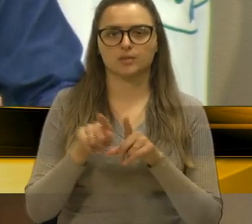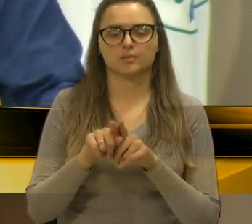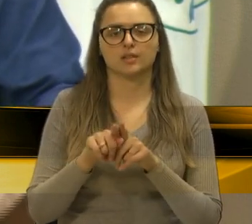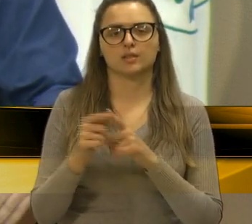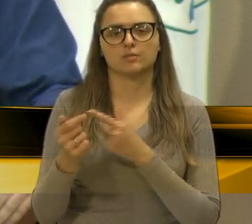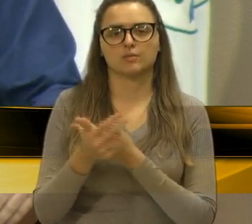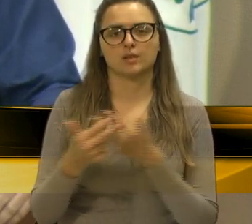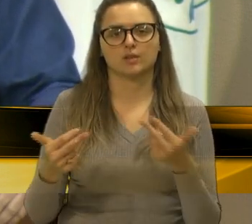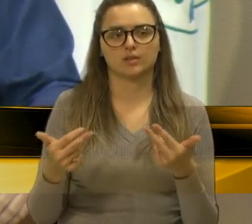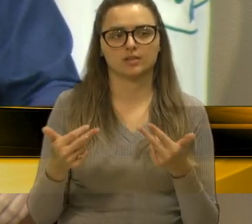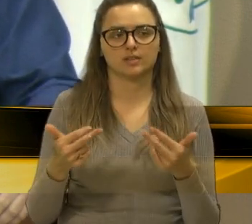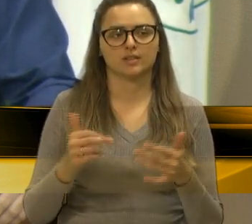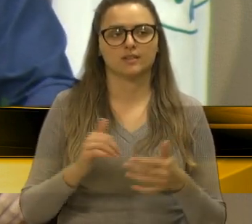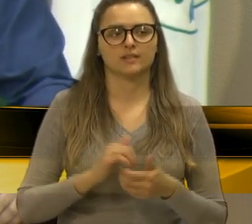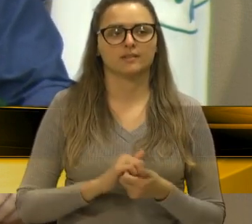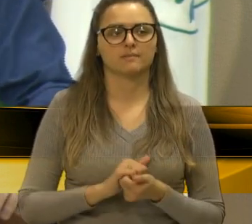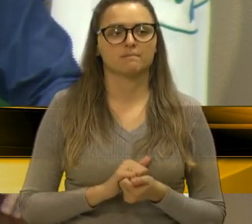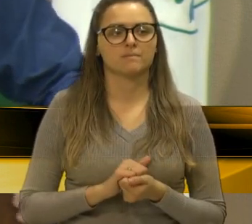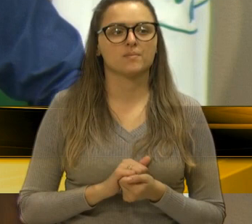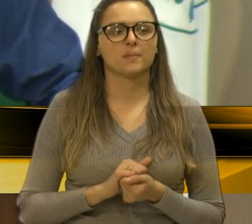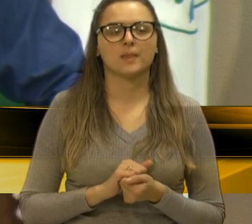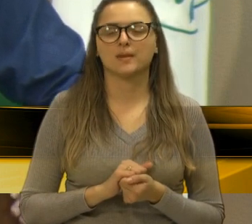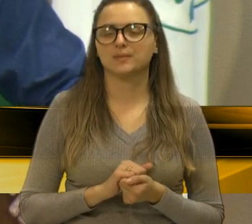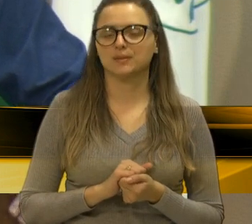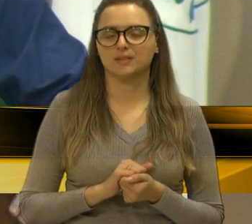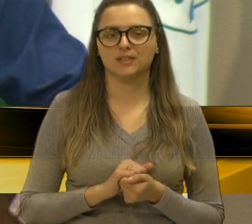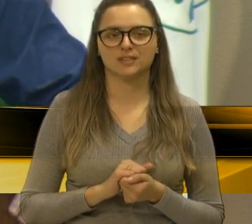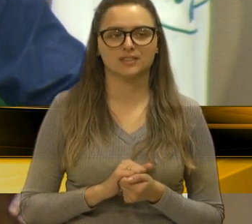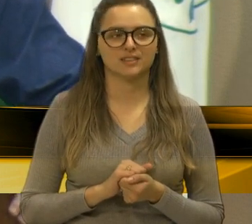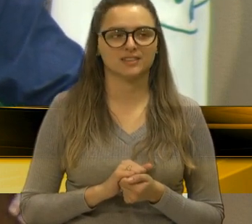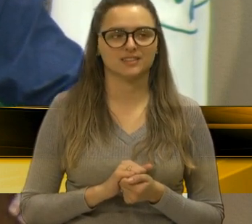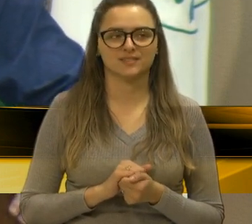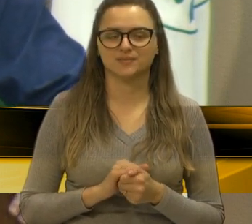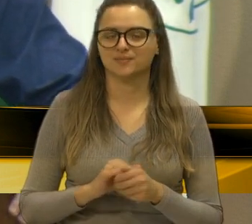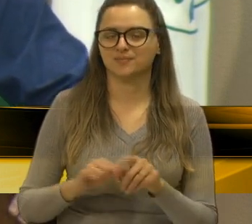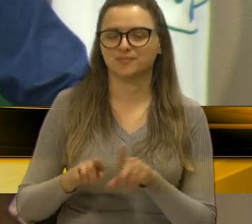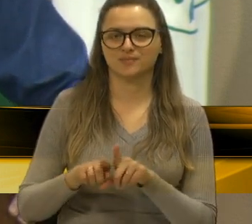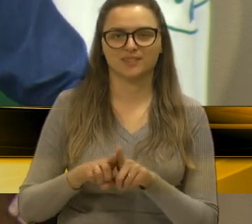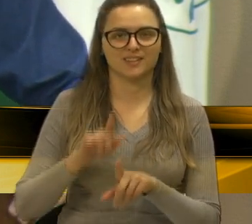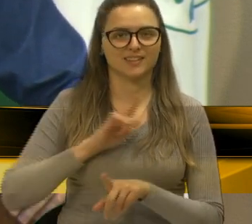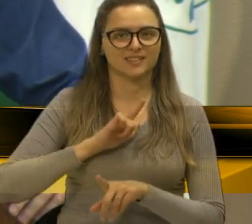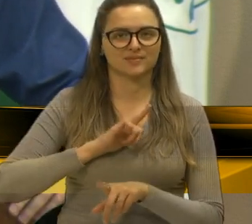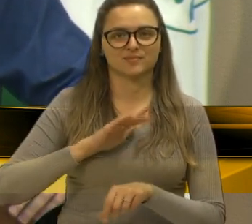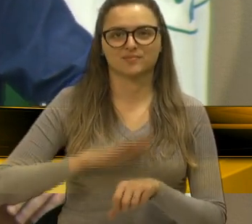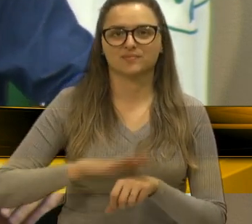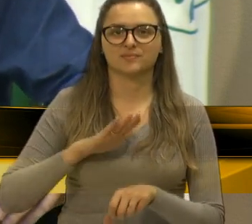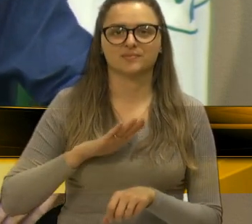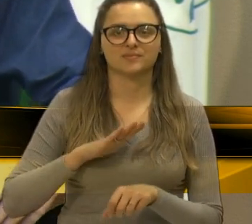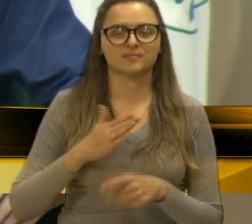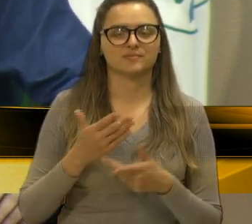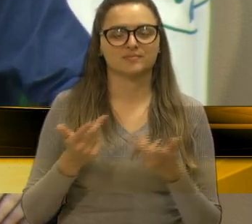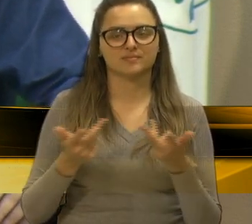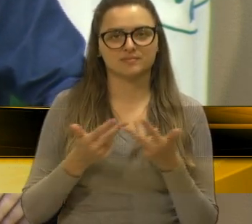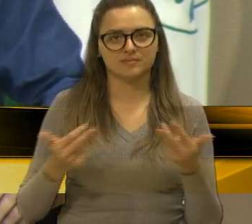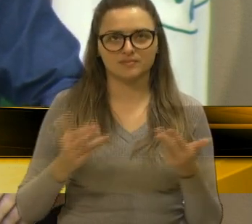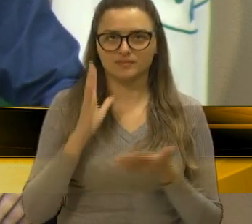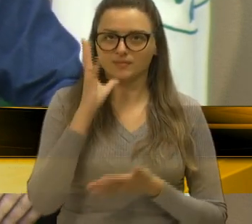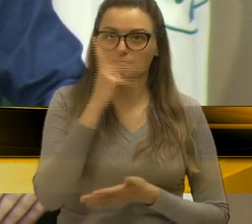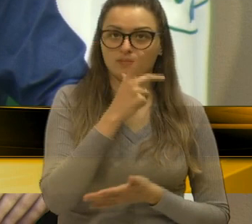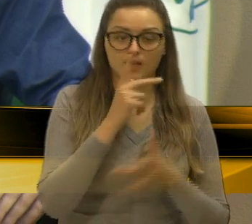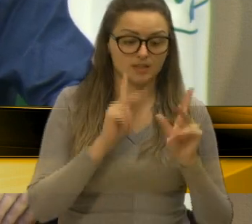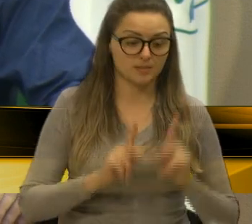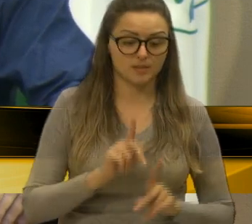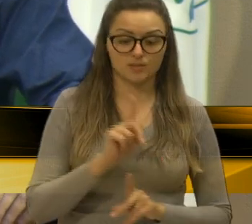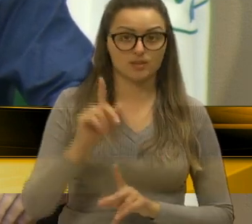um segmento, mas as pessoas, em modo geral, não aguentam mais tanta burocracia. As pessoas não